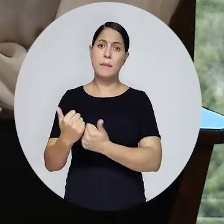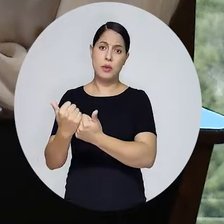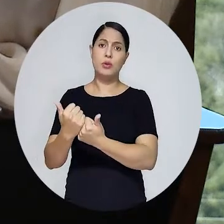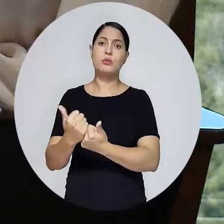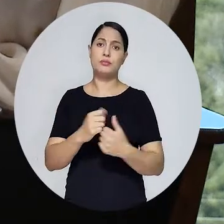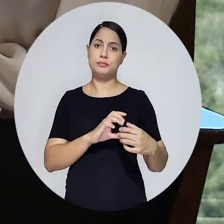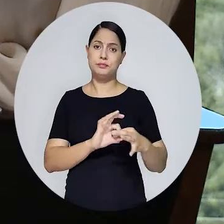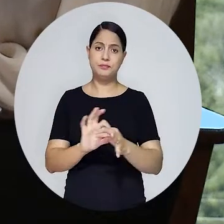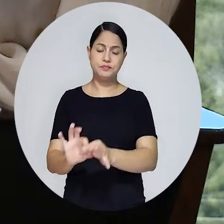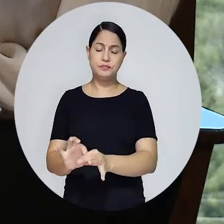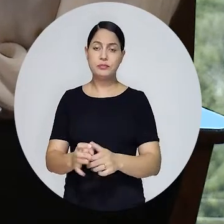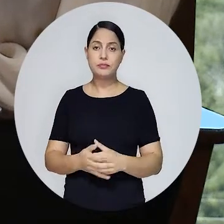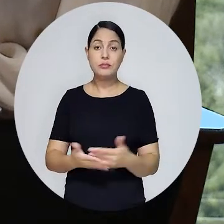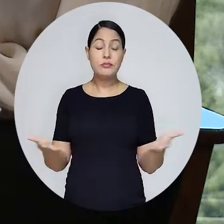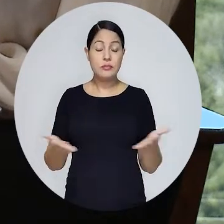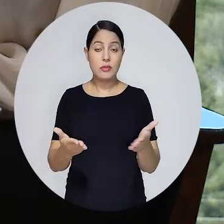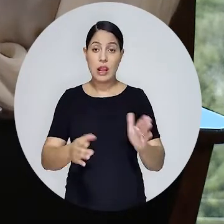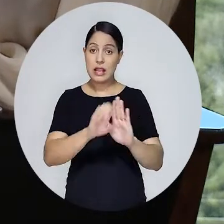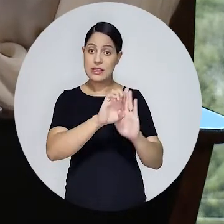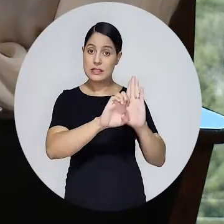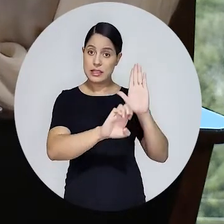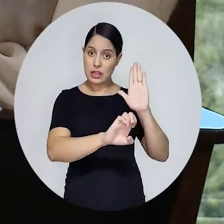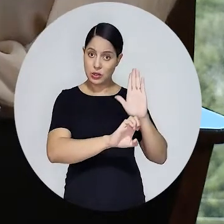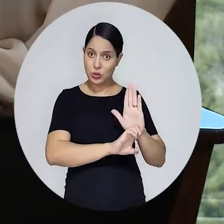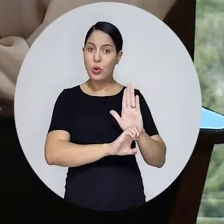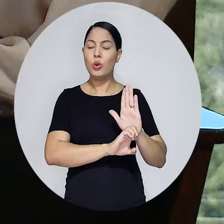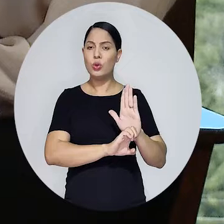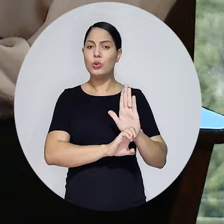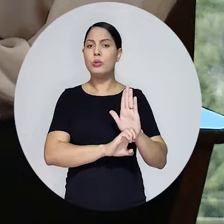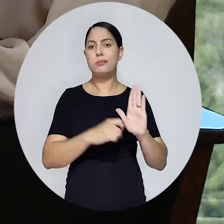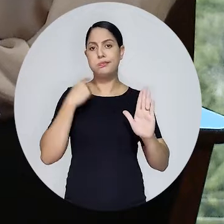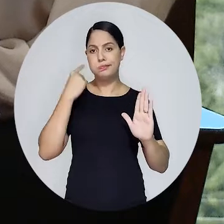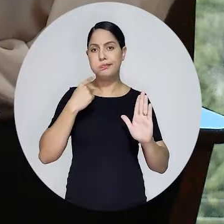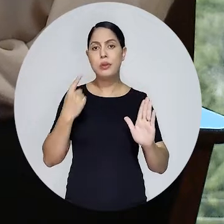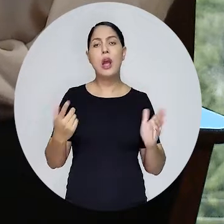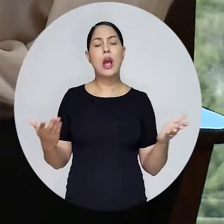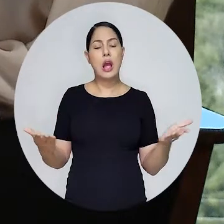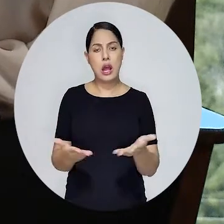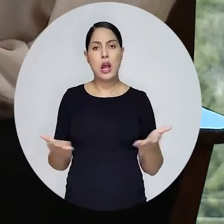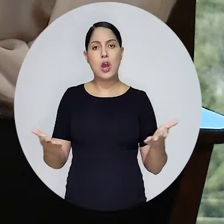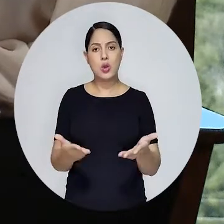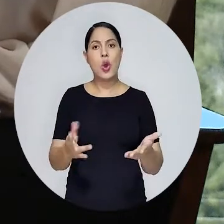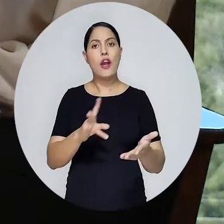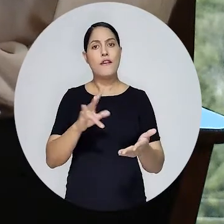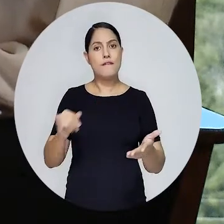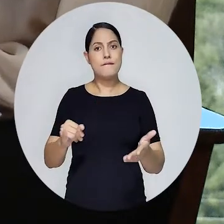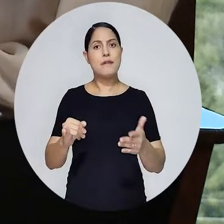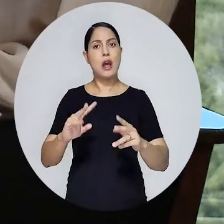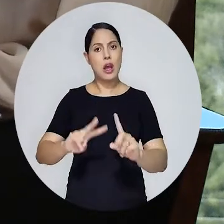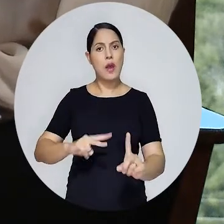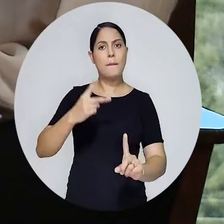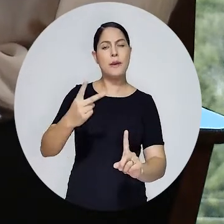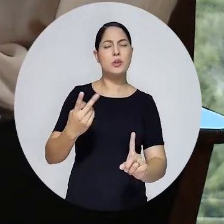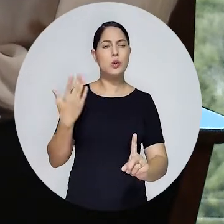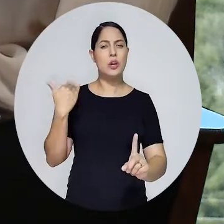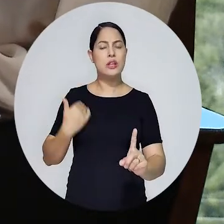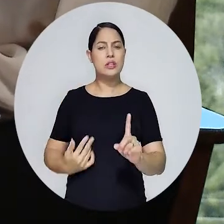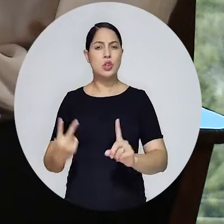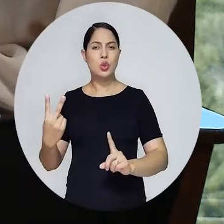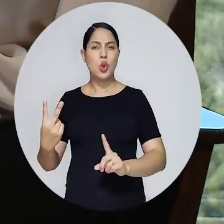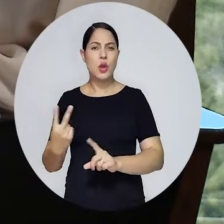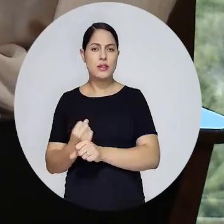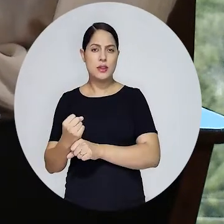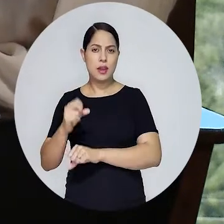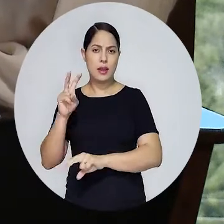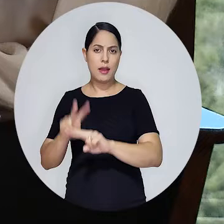de prerrogativa à advocacia. E agora, com a última reforma do Estatuto, também teve um aumento na responsabilização, que é a pena, passando de 2